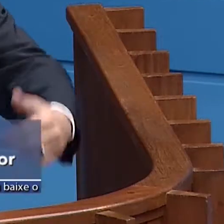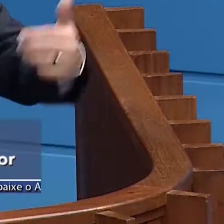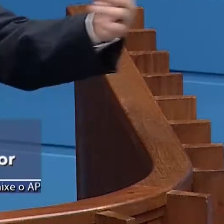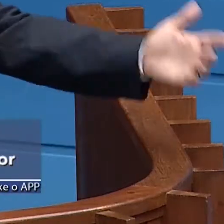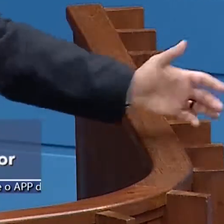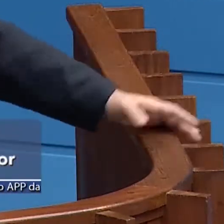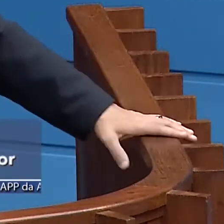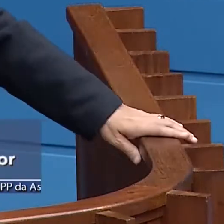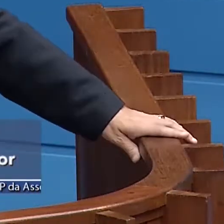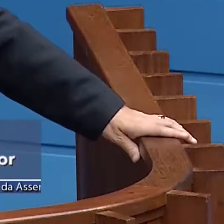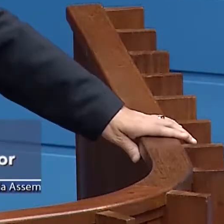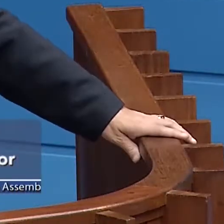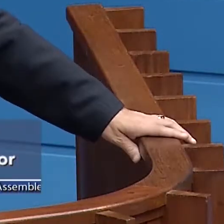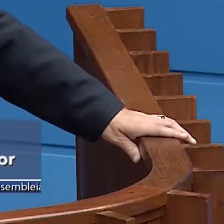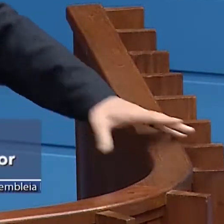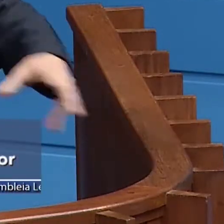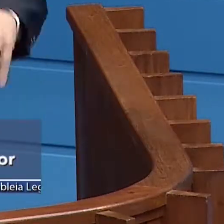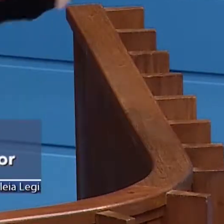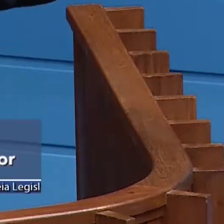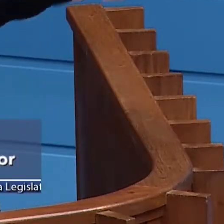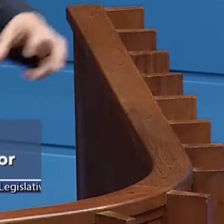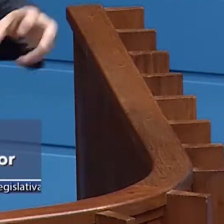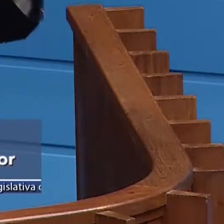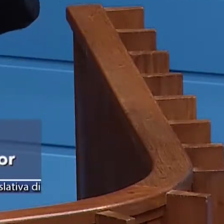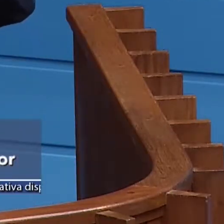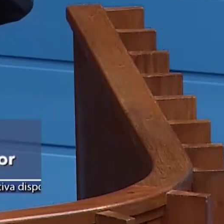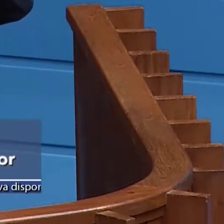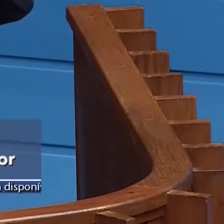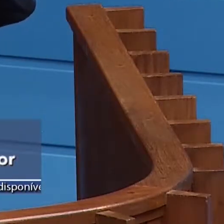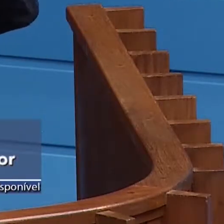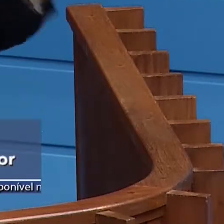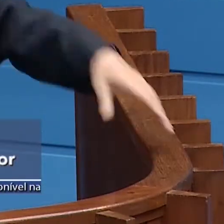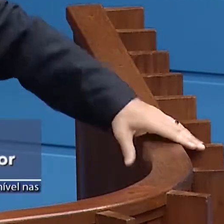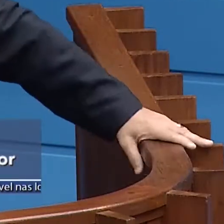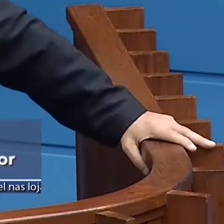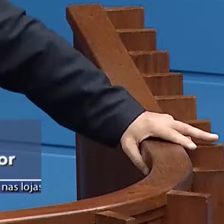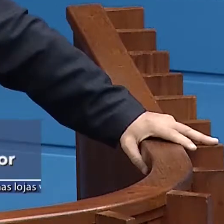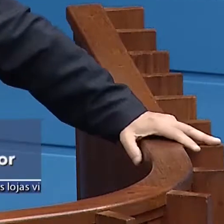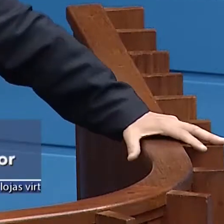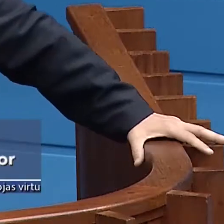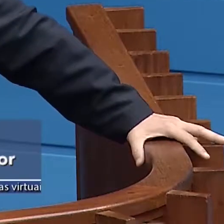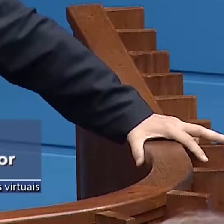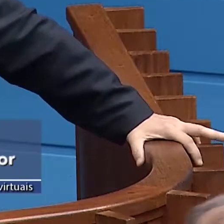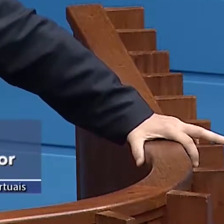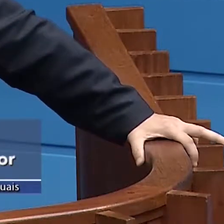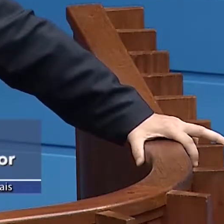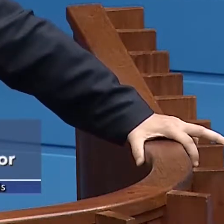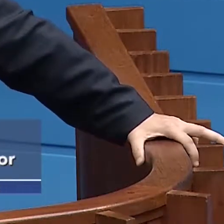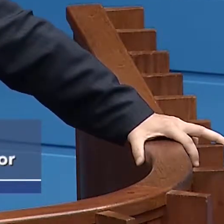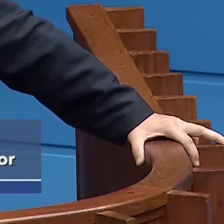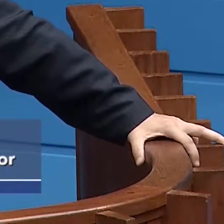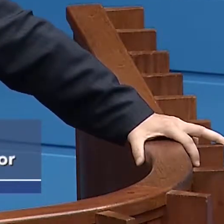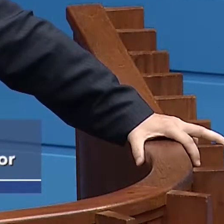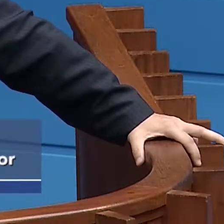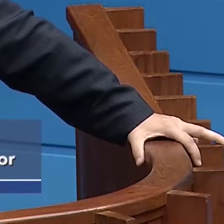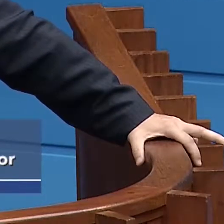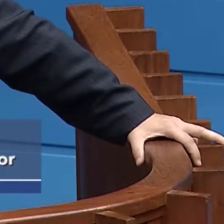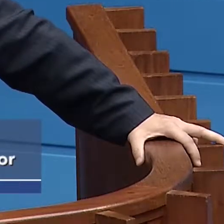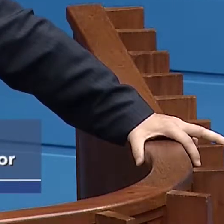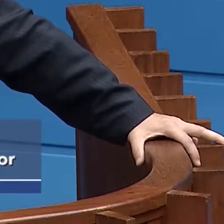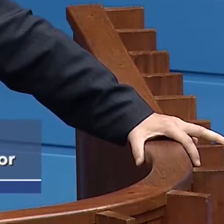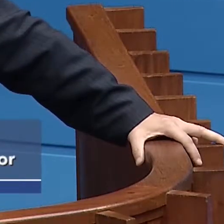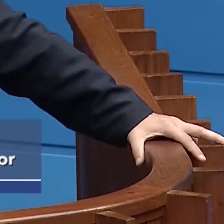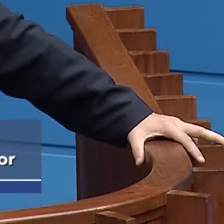audiência pública, dos técnicos administrativos, das suas entidades representativas, dos estudantes que se